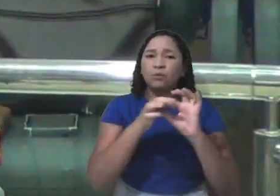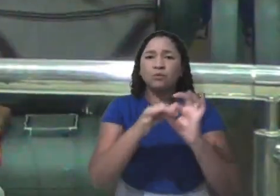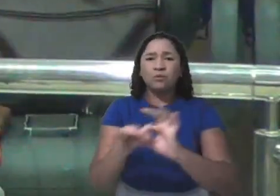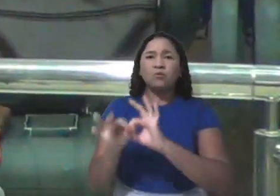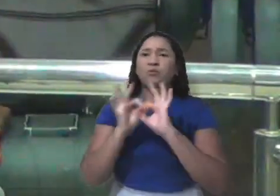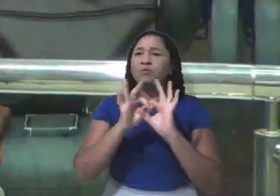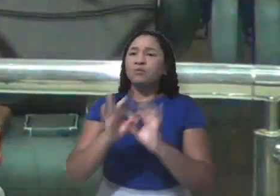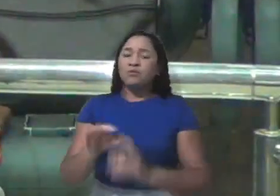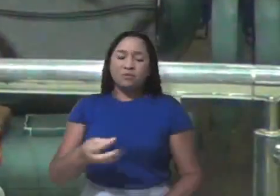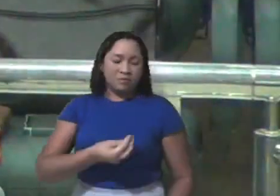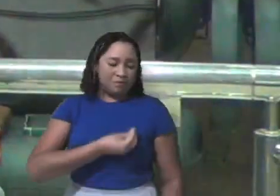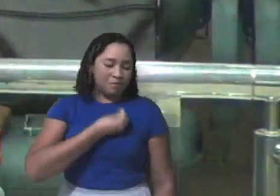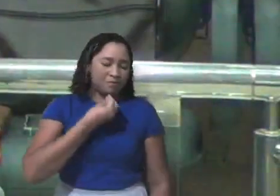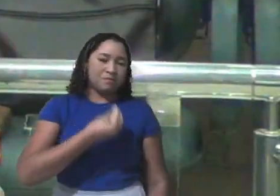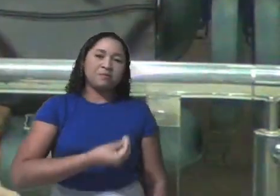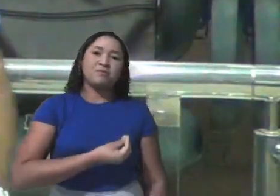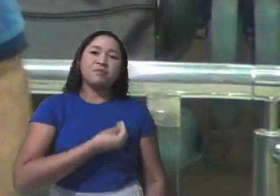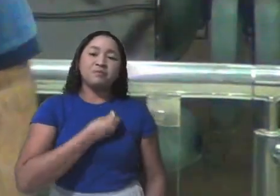estar em ti,